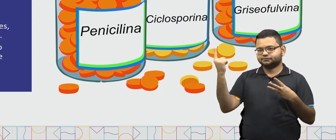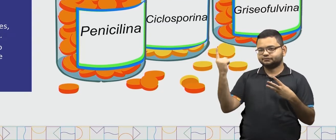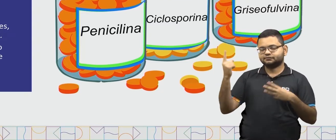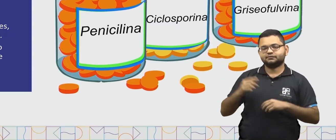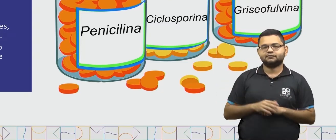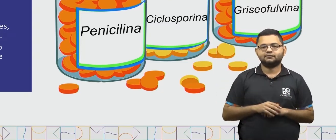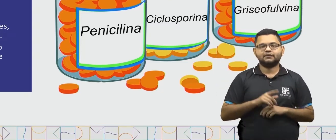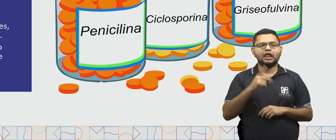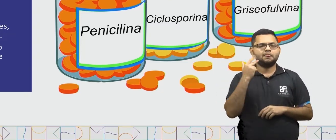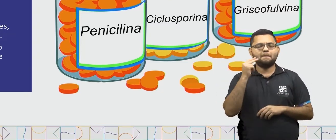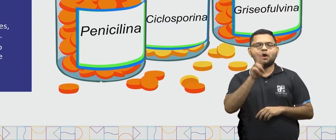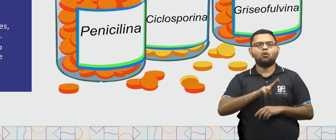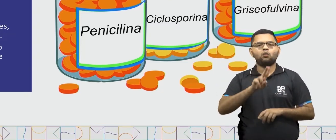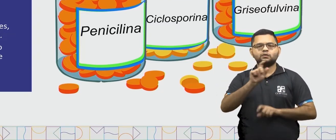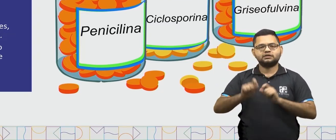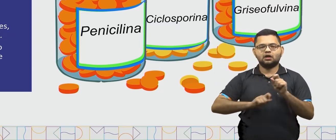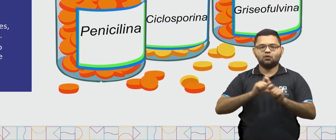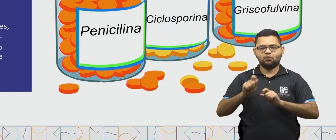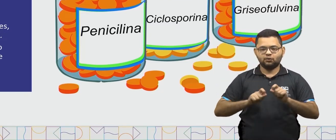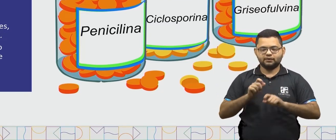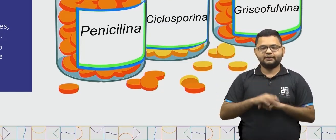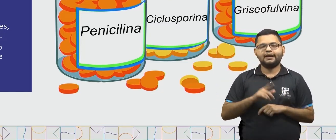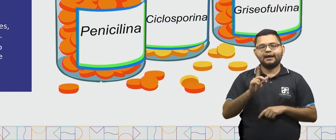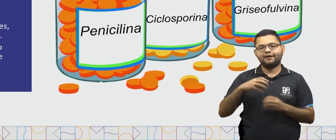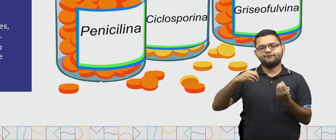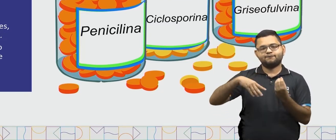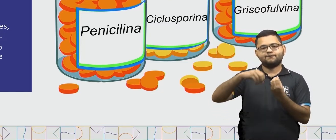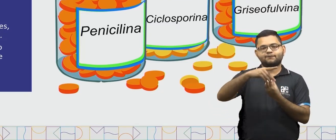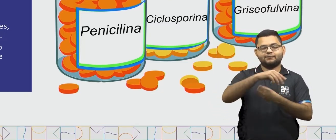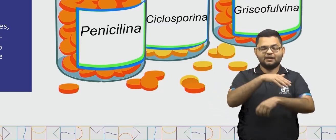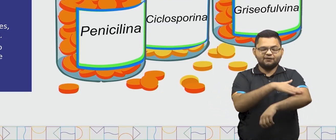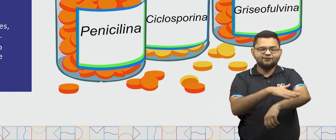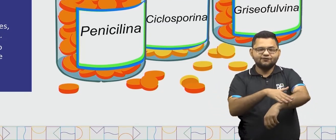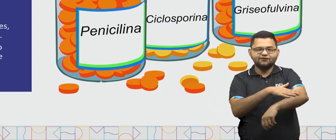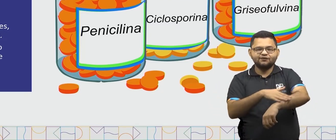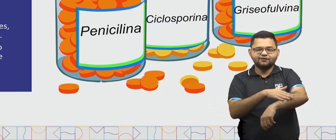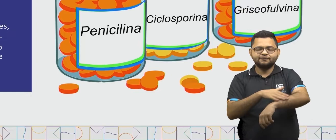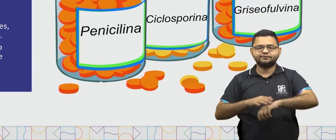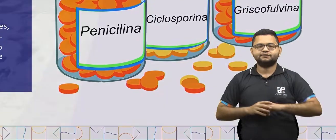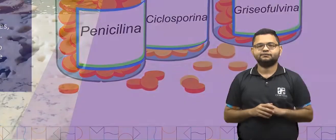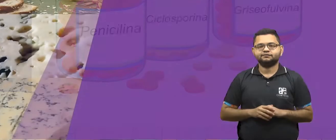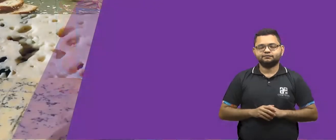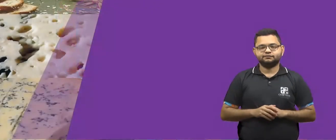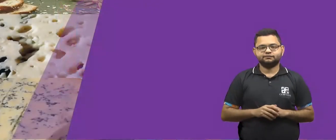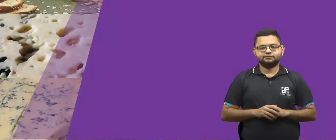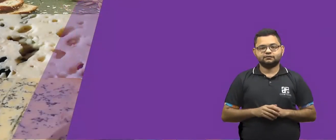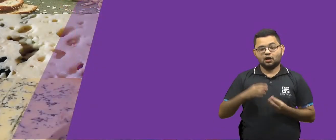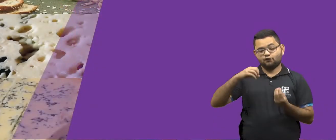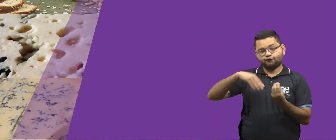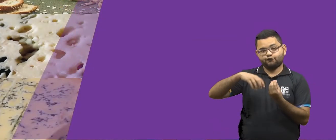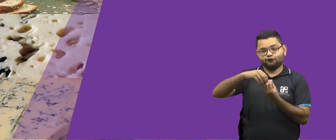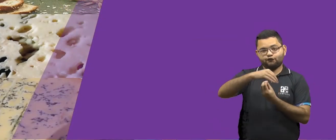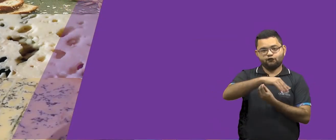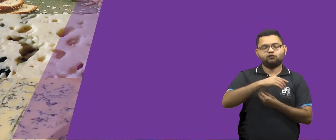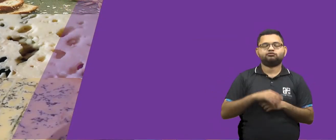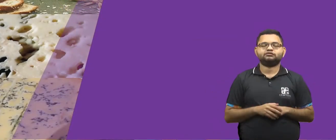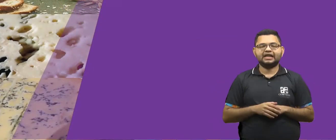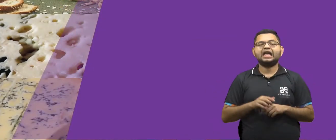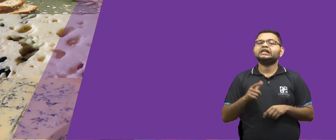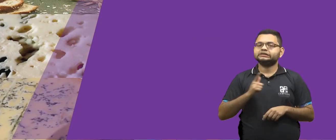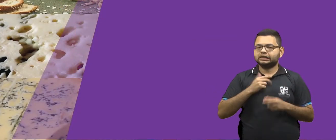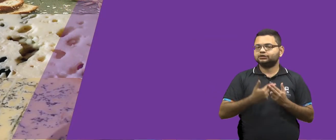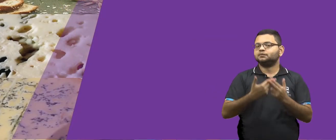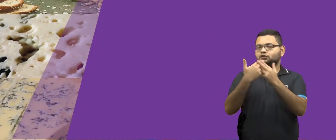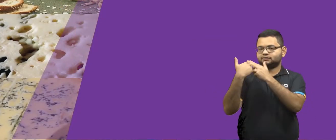griseofulvina, que geralmente é usada em infecções de fungos na pele e em unhas. Fungos também possuem